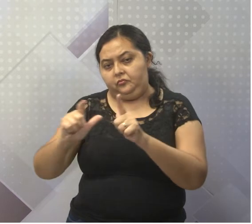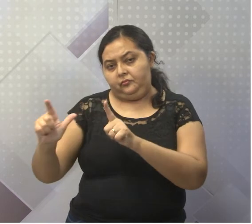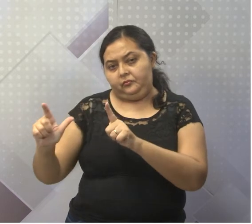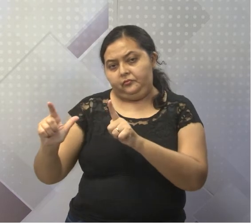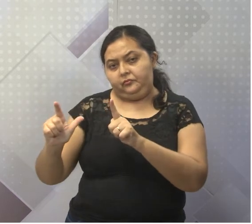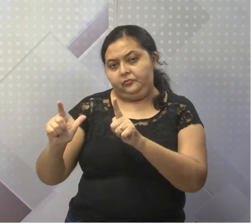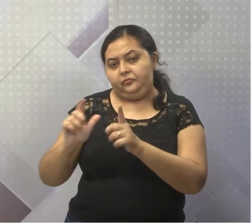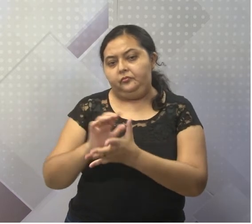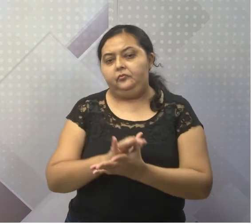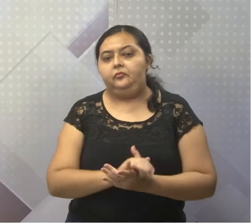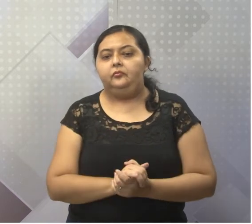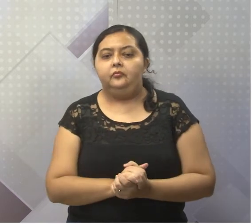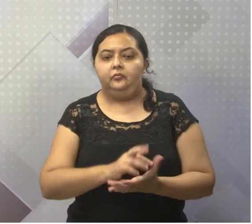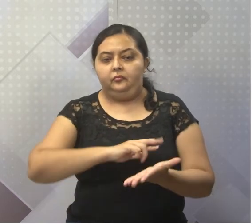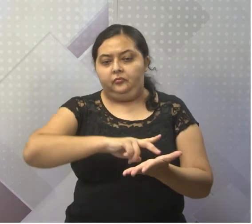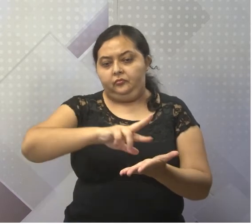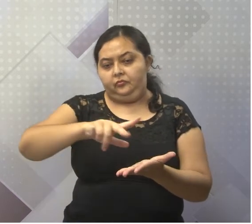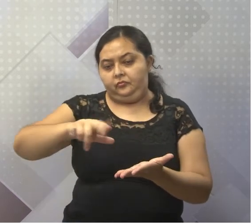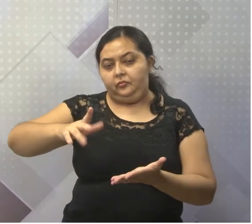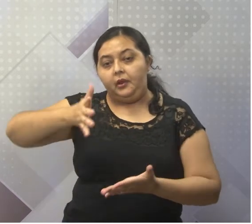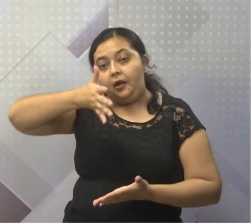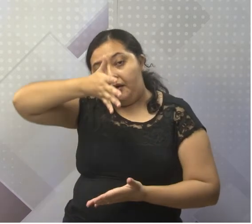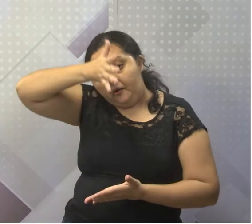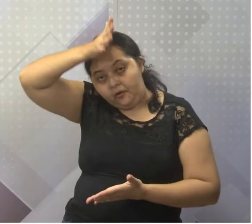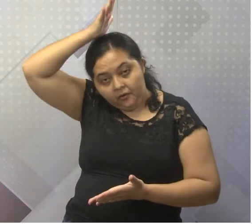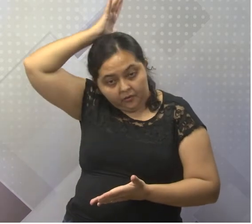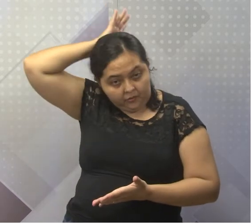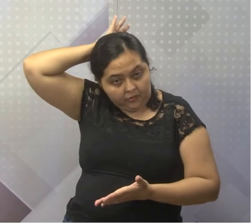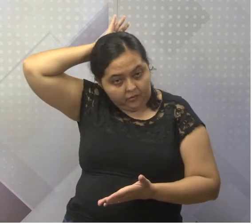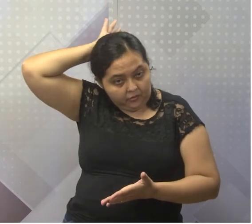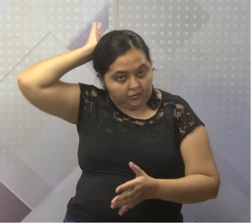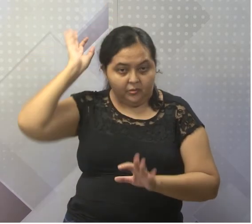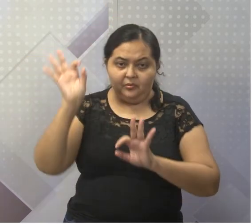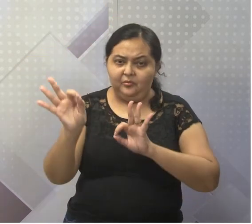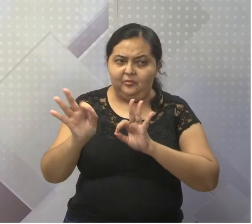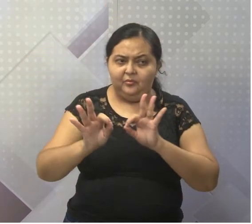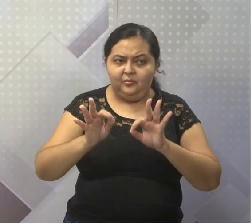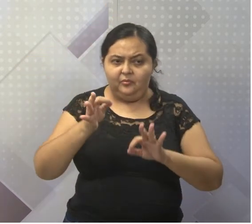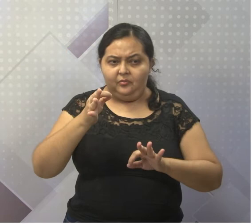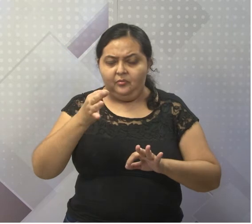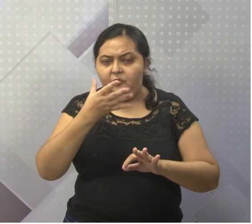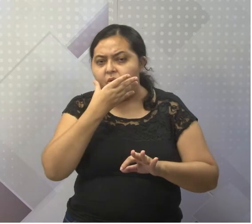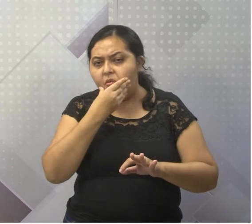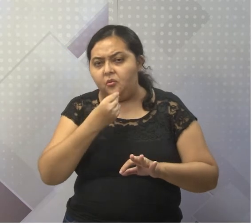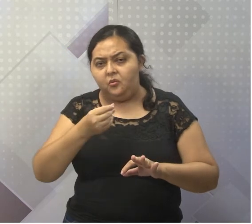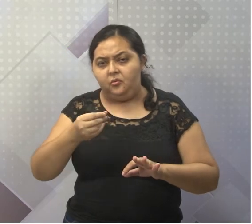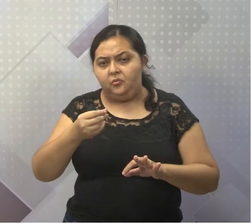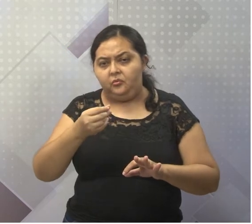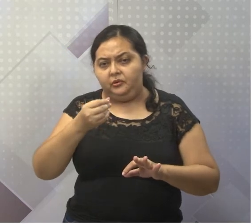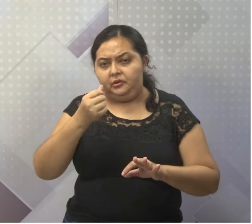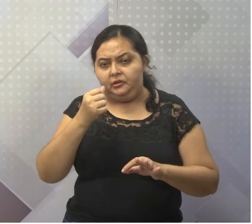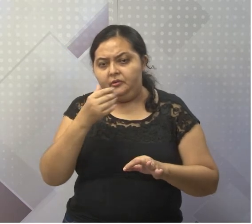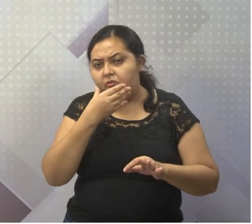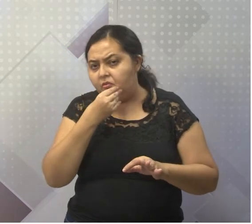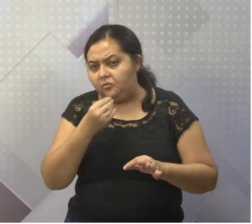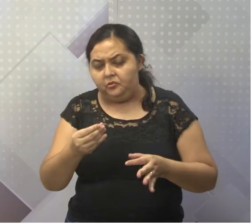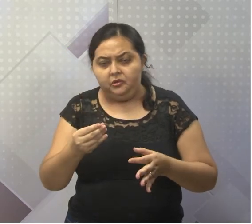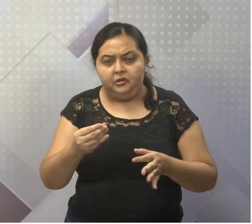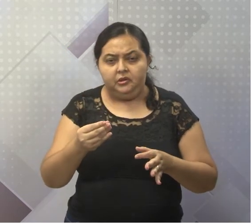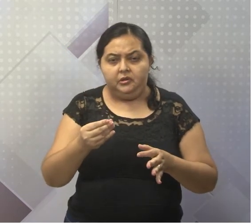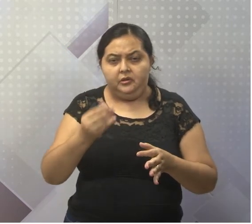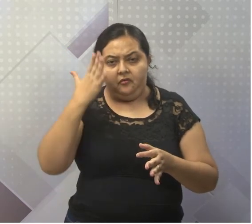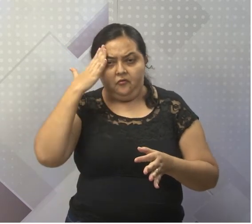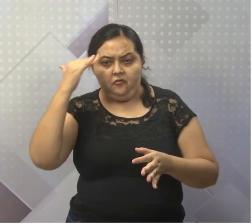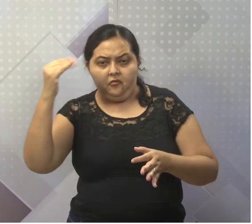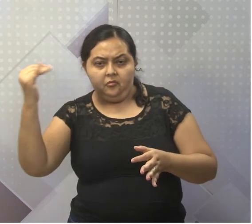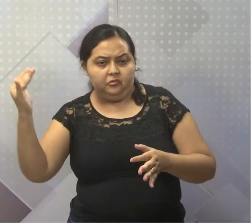e alegóricas Roma até então não havia produzido grandes artistas renascentistas e o classismo havia